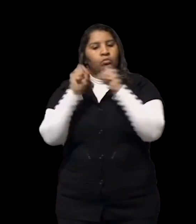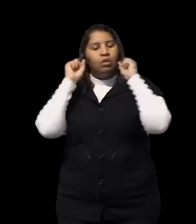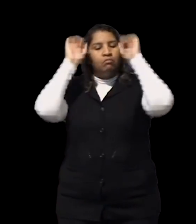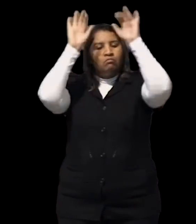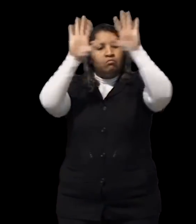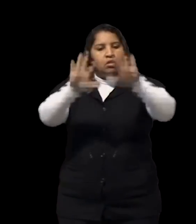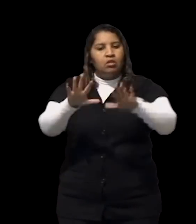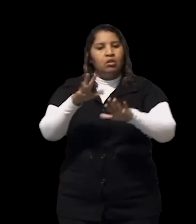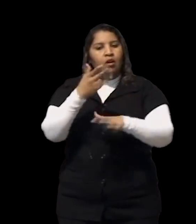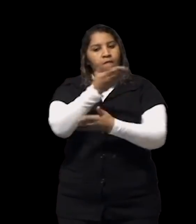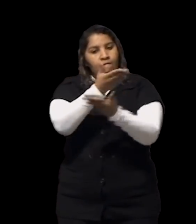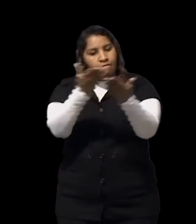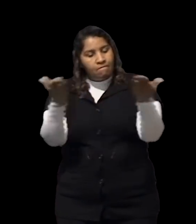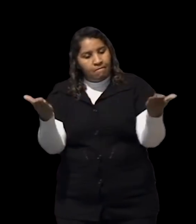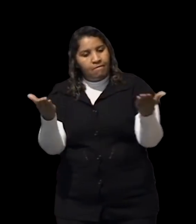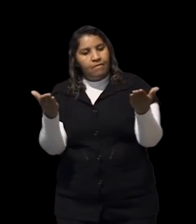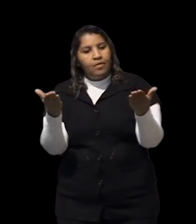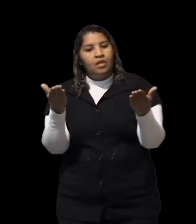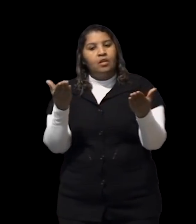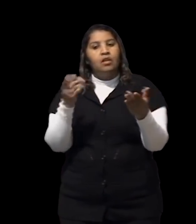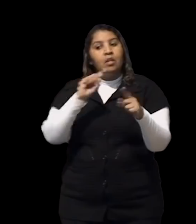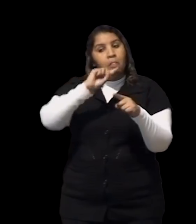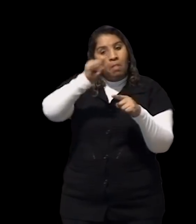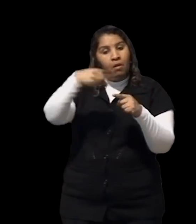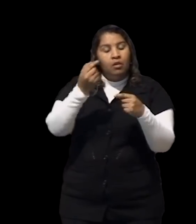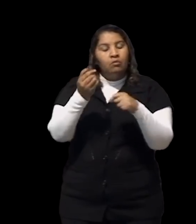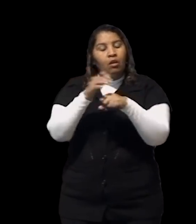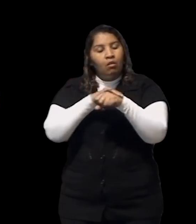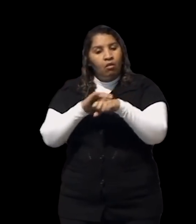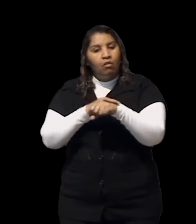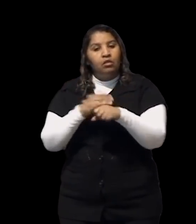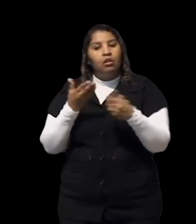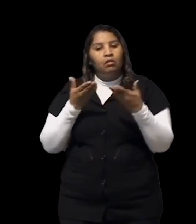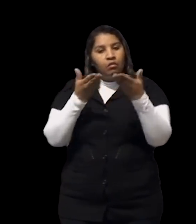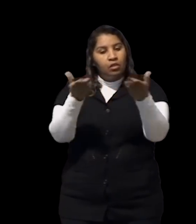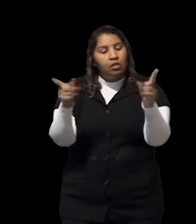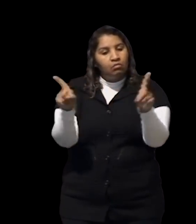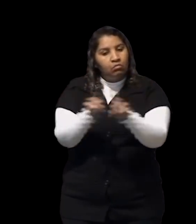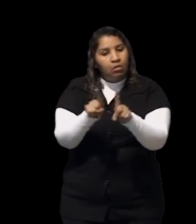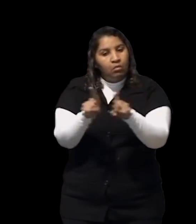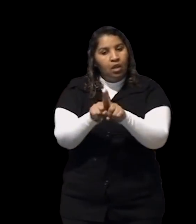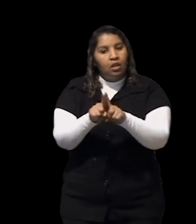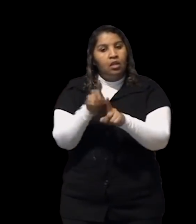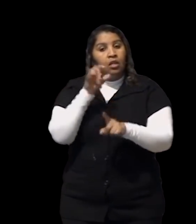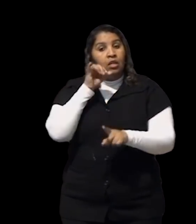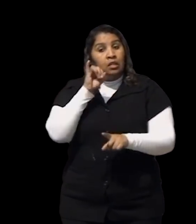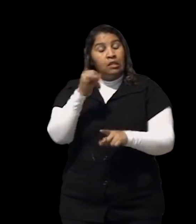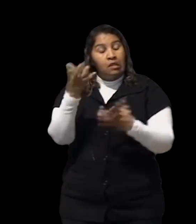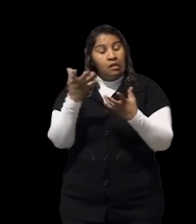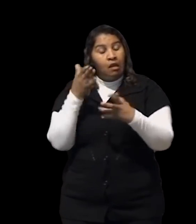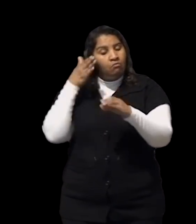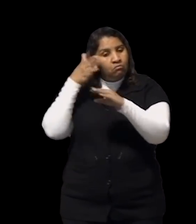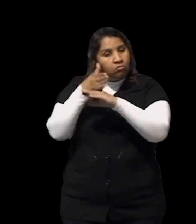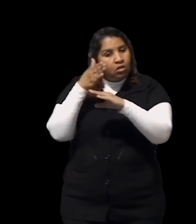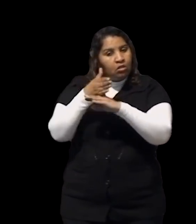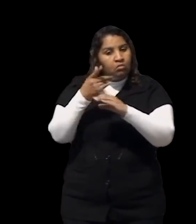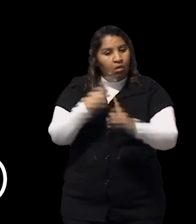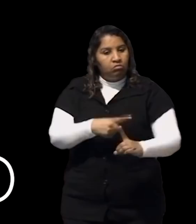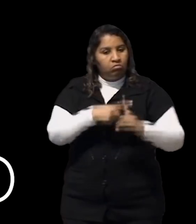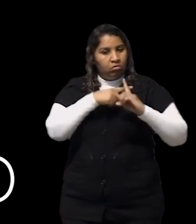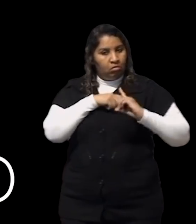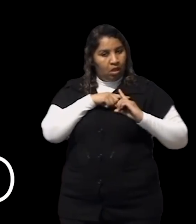abençoar você e para conversar com você se você quiser fazer parte da nossa igreja tem um link chamado